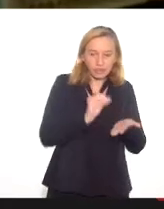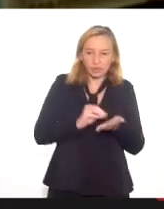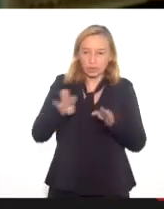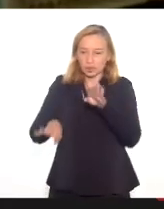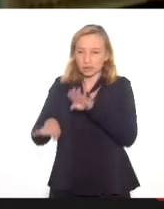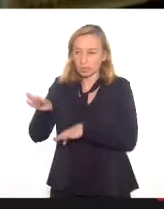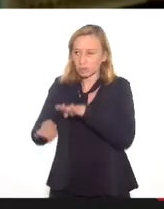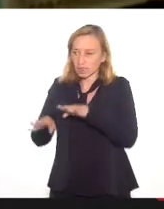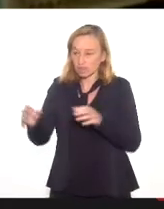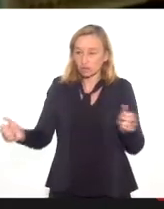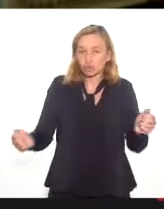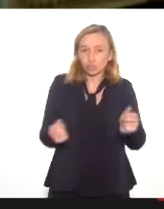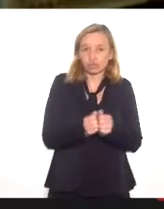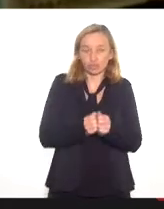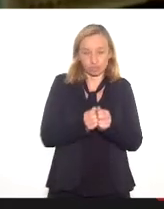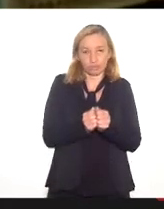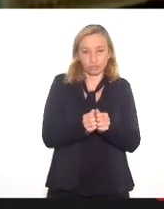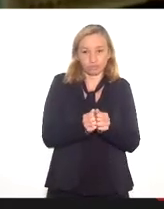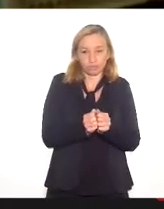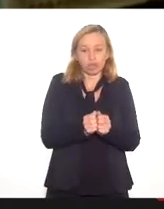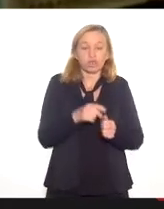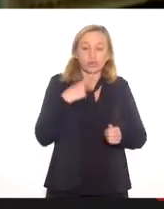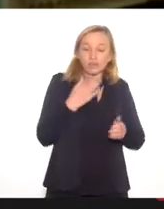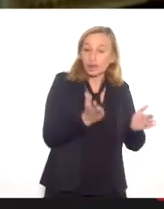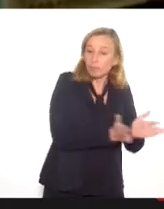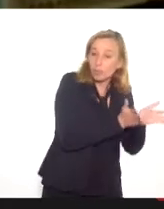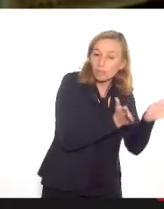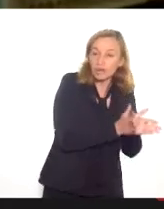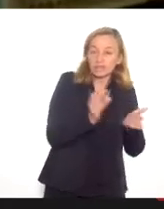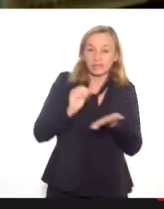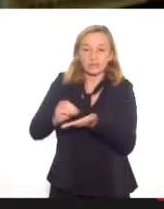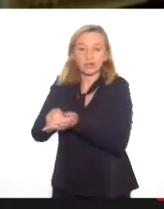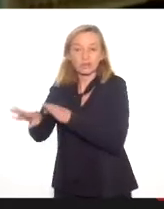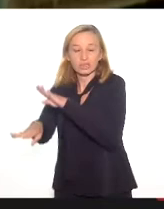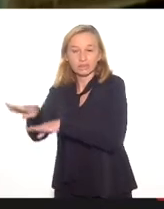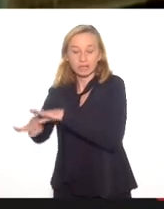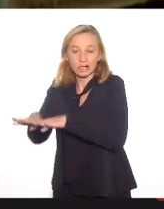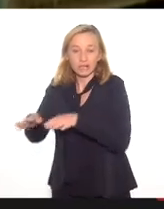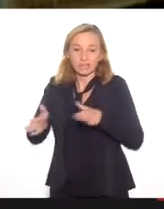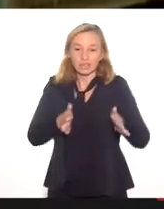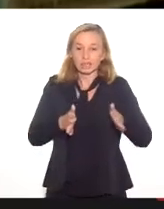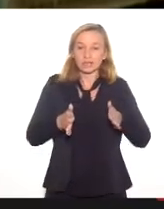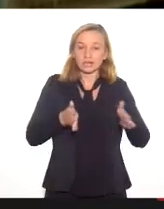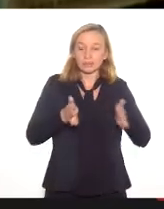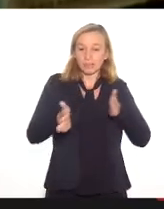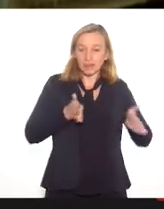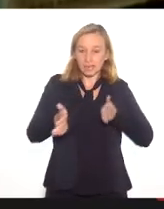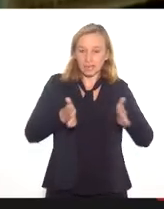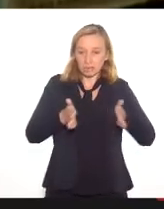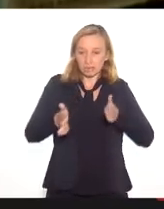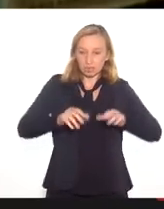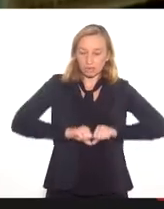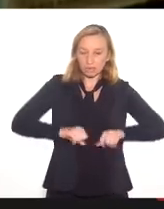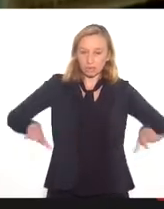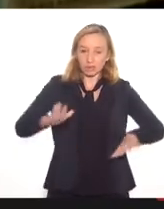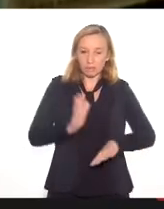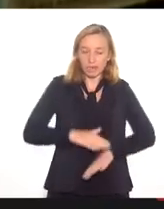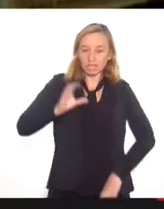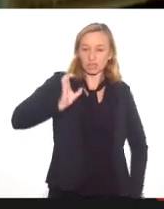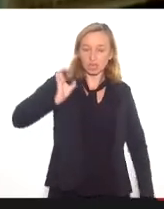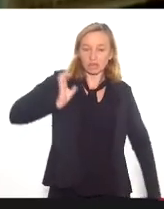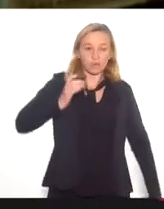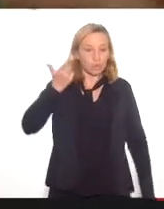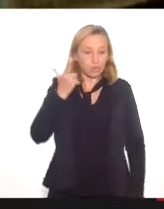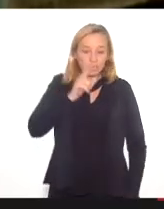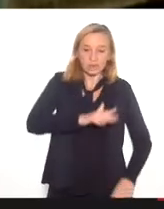juntas, né? E eu, quando eu falo de pobreza desigualdade, porque, nesse período de pandemia, os mais ricos conseguiram se recuperar e ficar mais